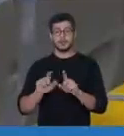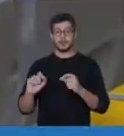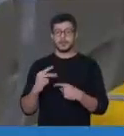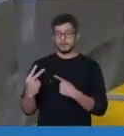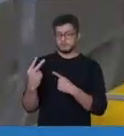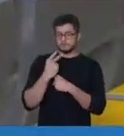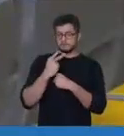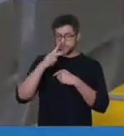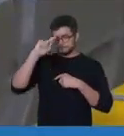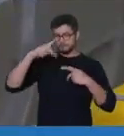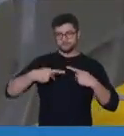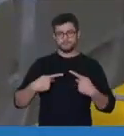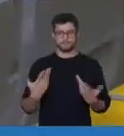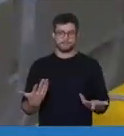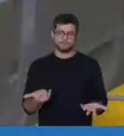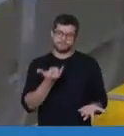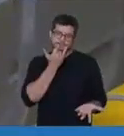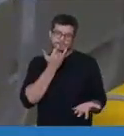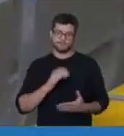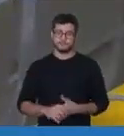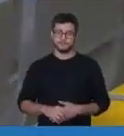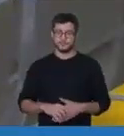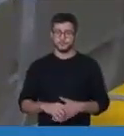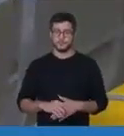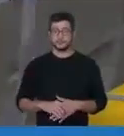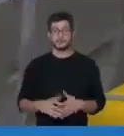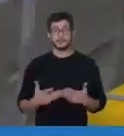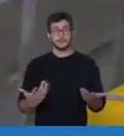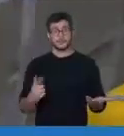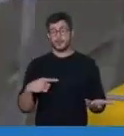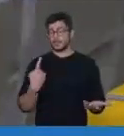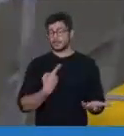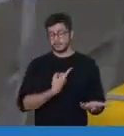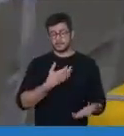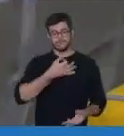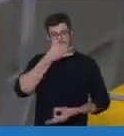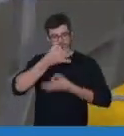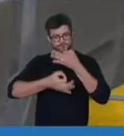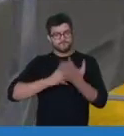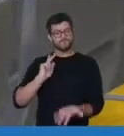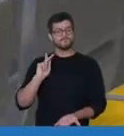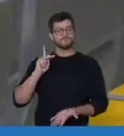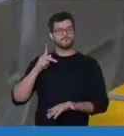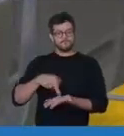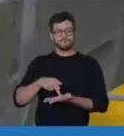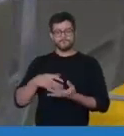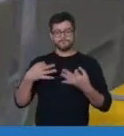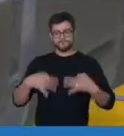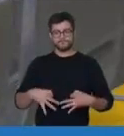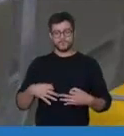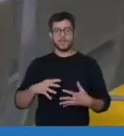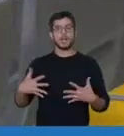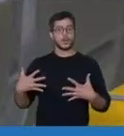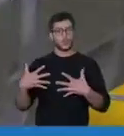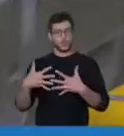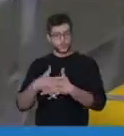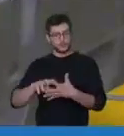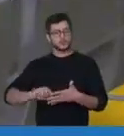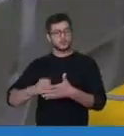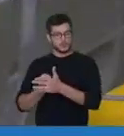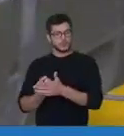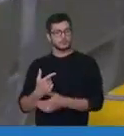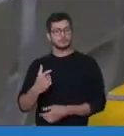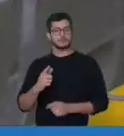aqui mais uma vez a nossa posição. O nosso posicionamento dessa obstrução é para que a gente